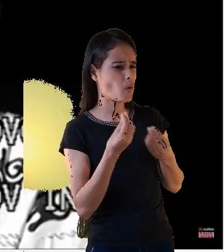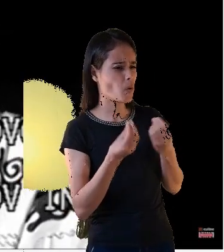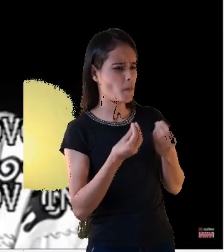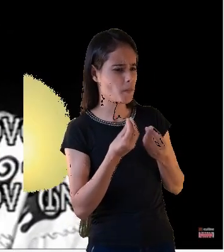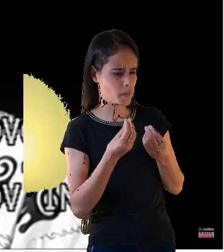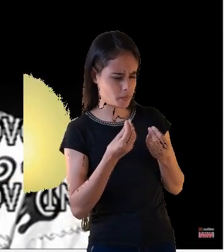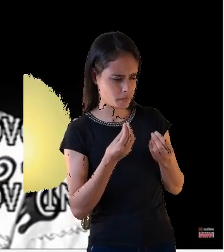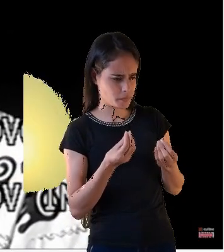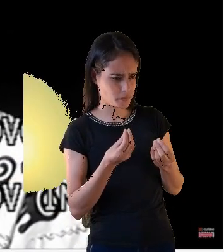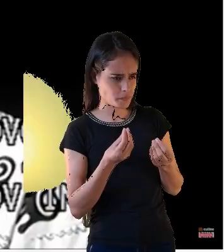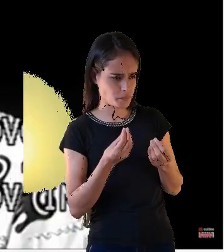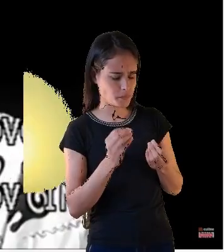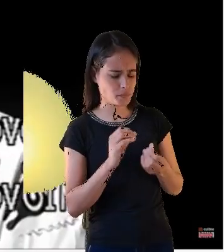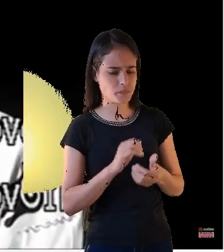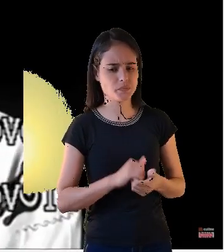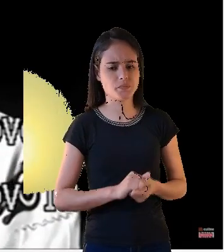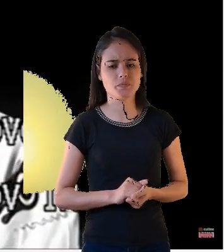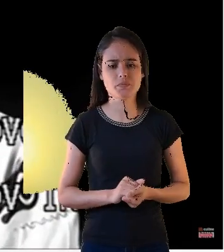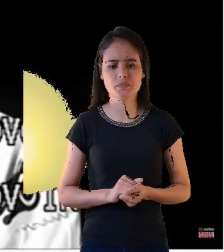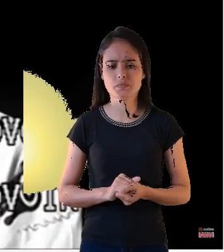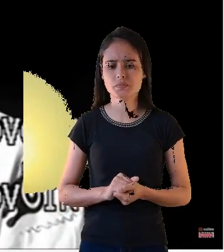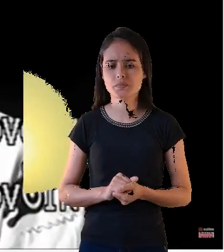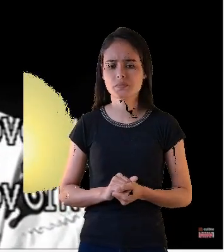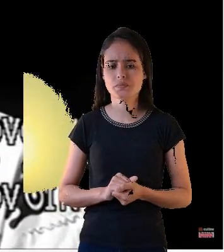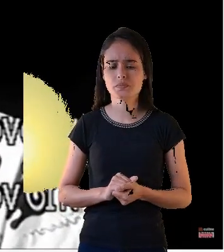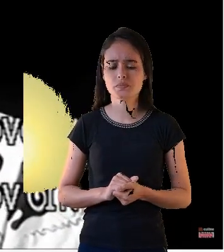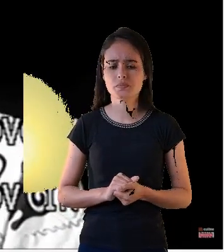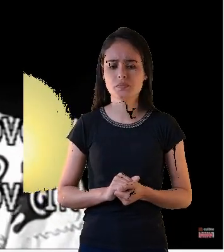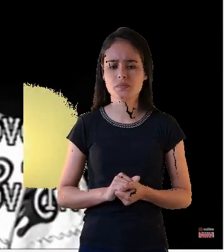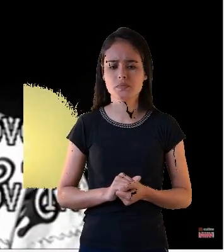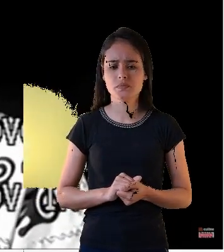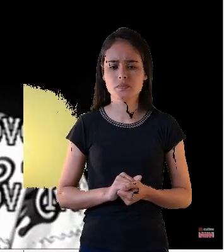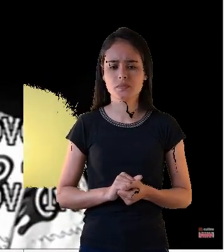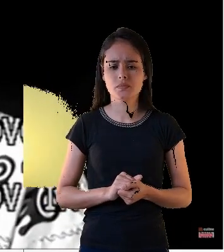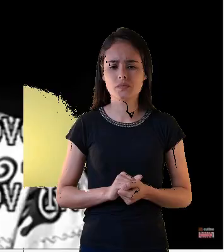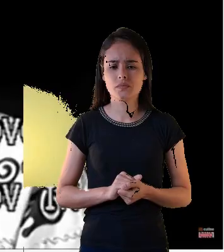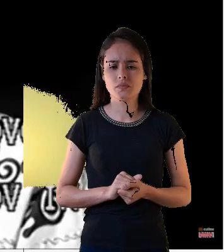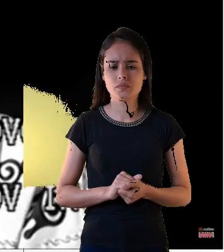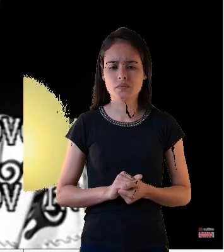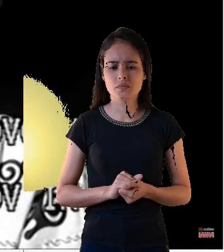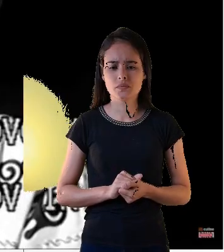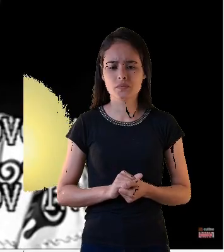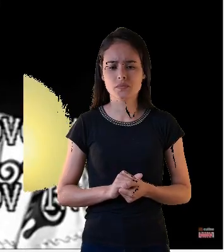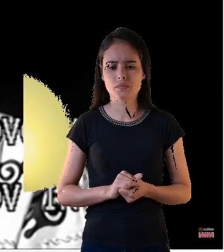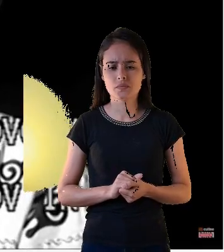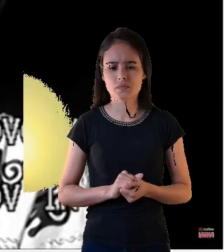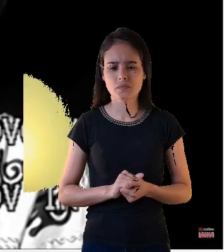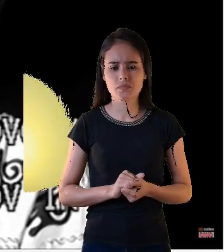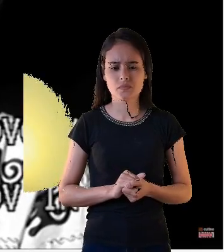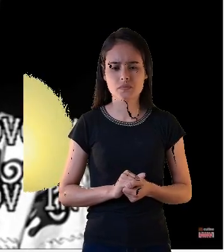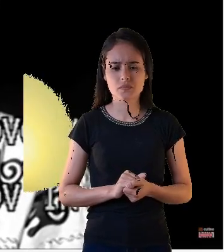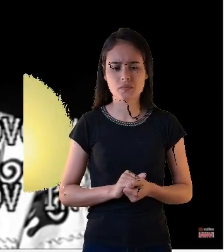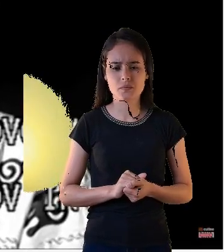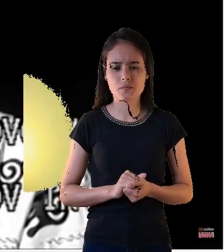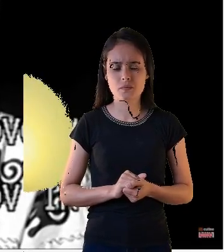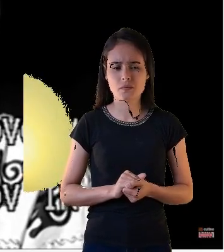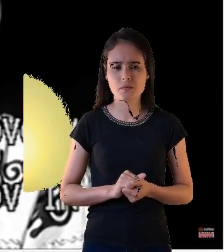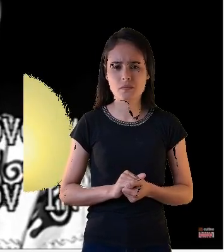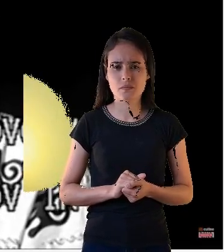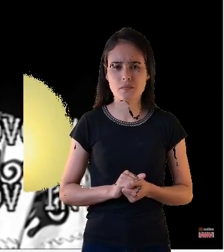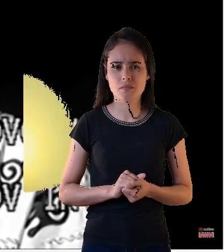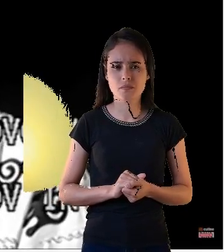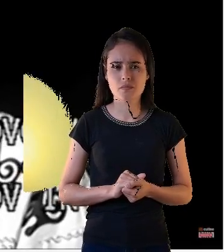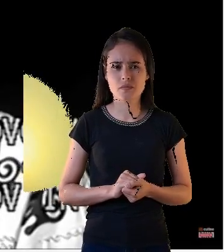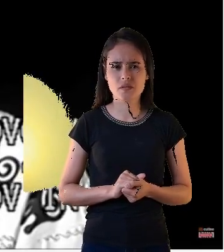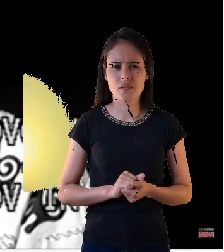Não pusesse o nome de negro aí, porque aí eu ia fazer com que a iniciativa se malograsse